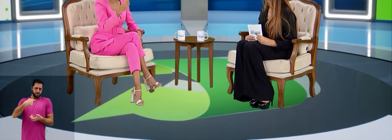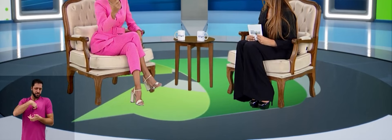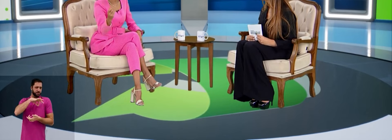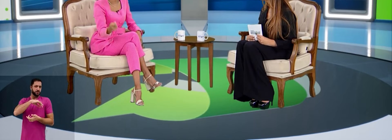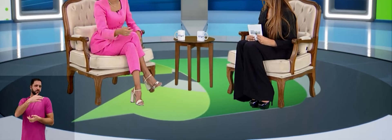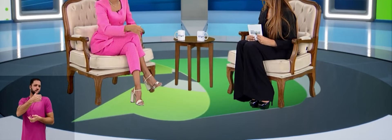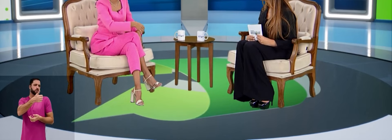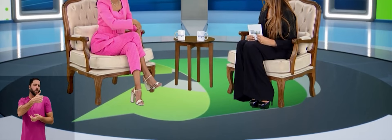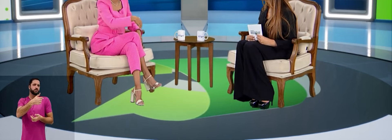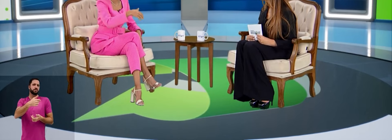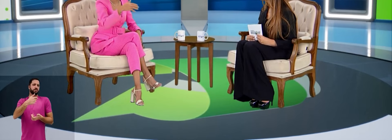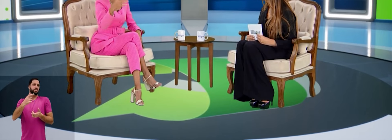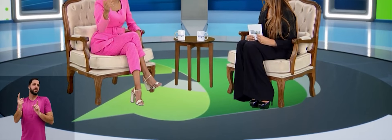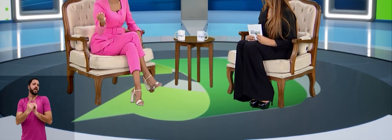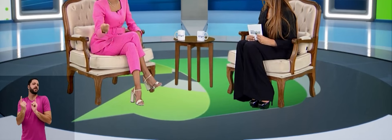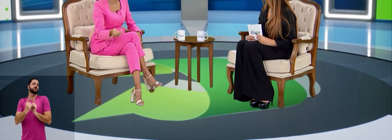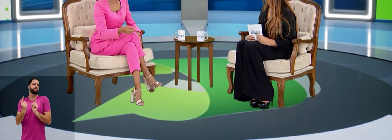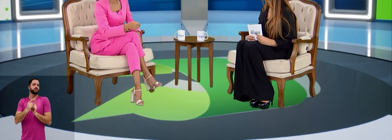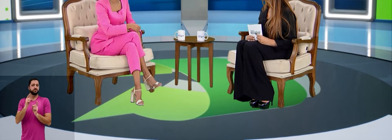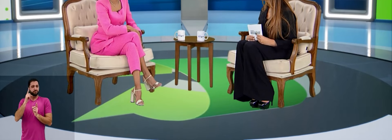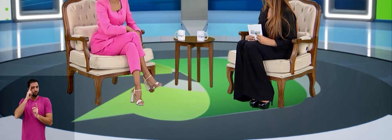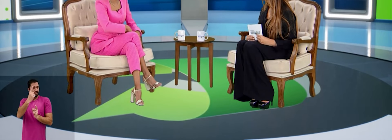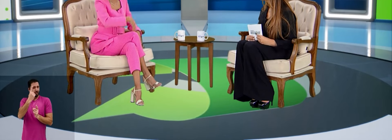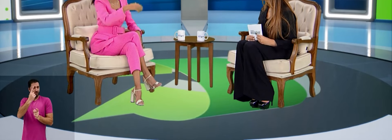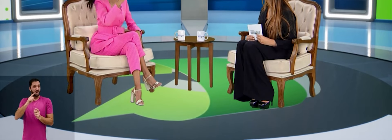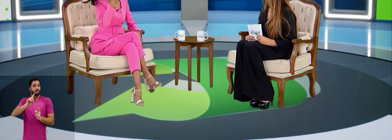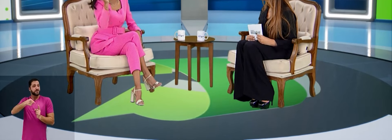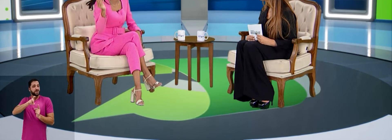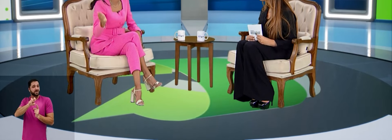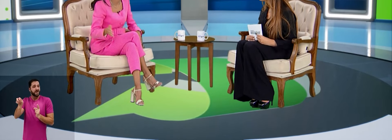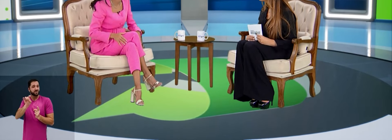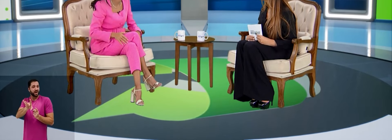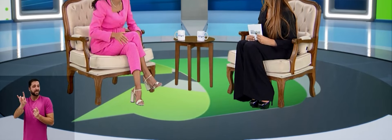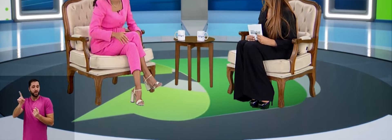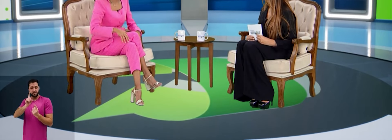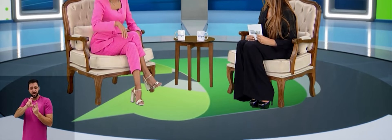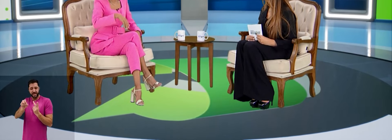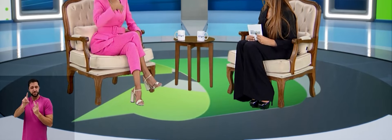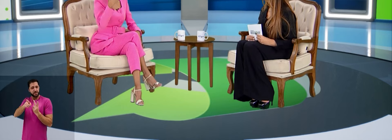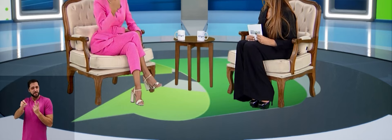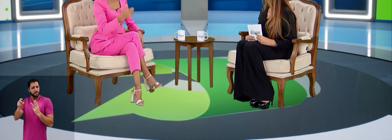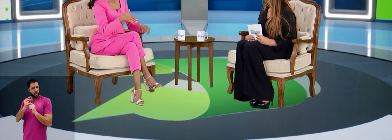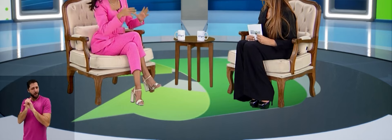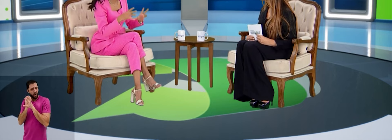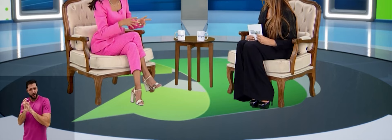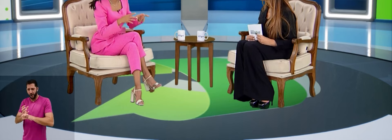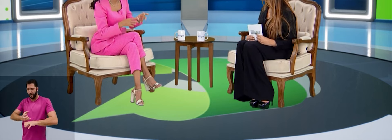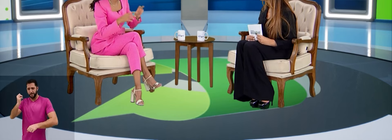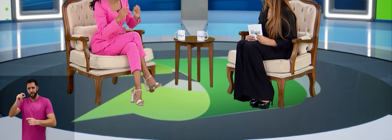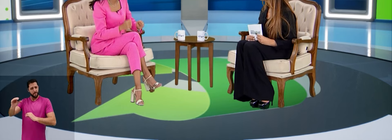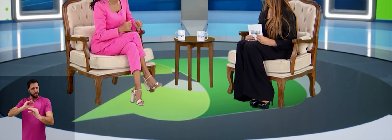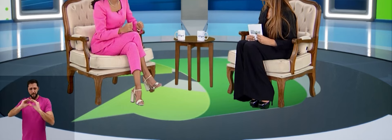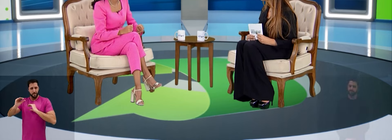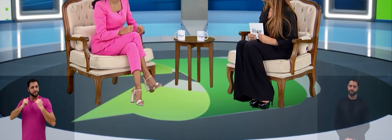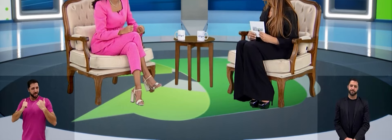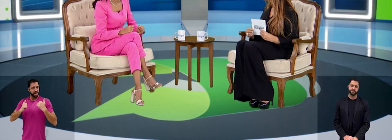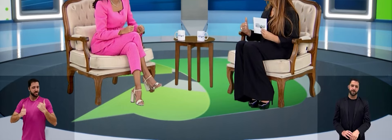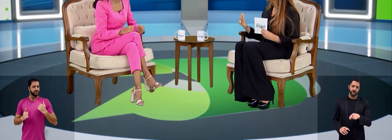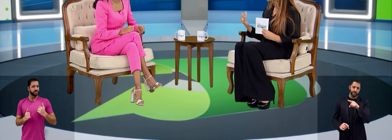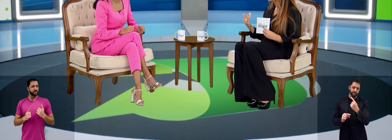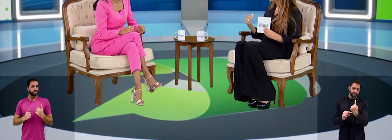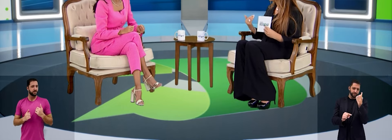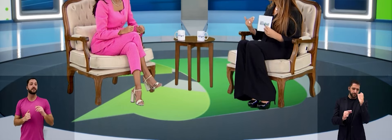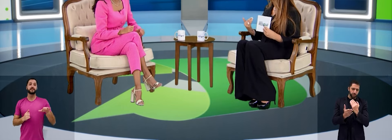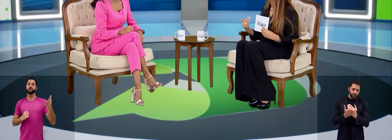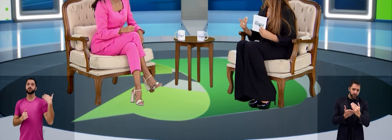dinheiro, atendendo todo dia, 12 clientes por dia, cobrava R$1.500 em cada uma, dava curso, estava ganhando meu dinheiro bem ali.